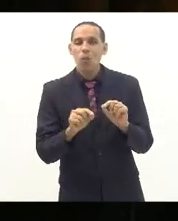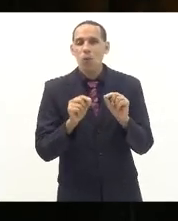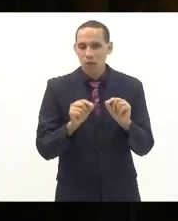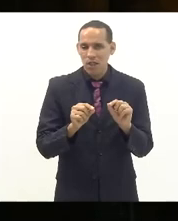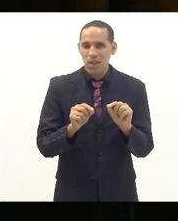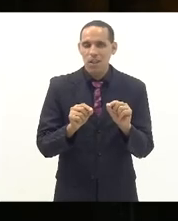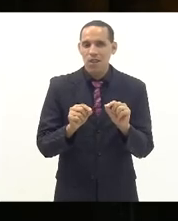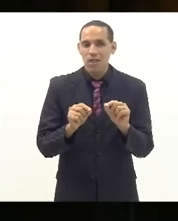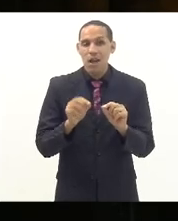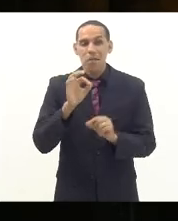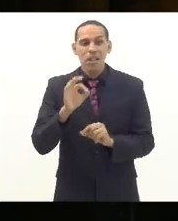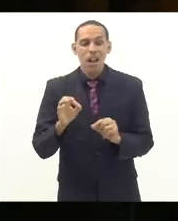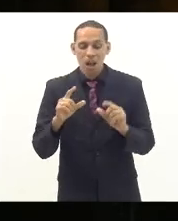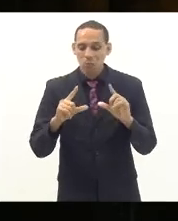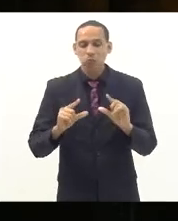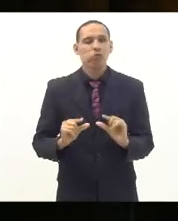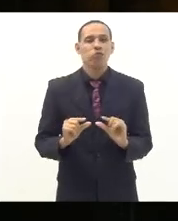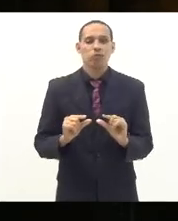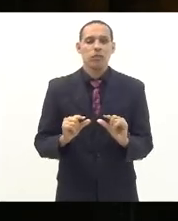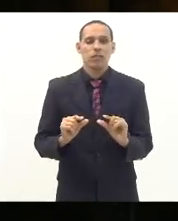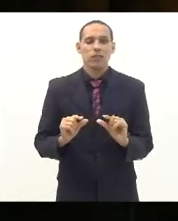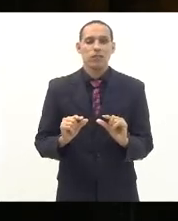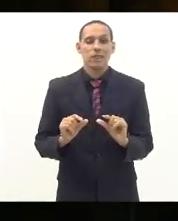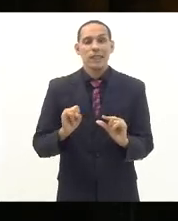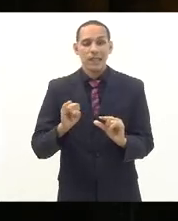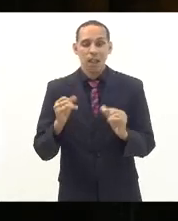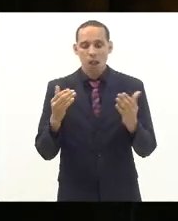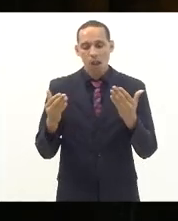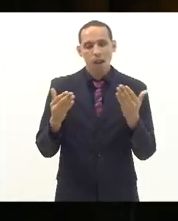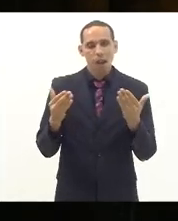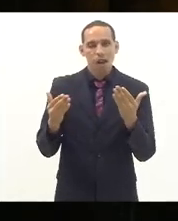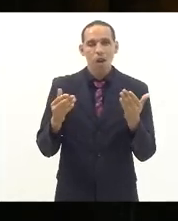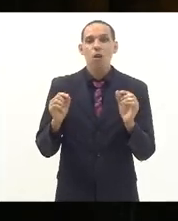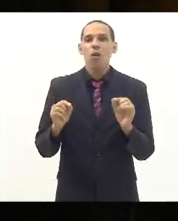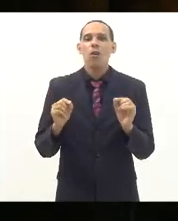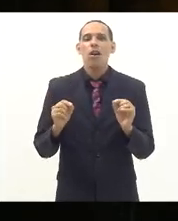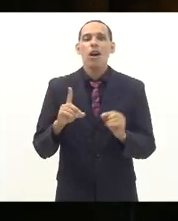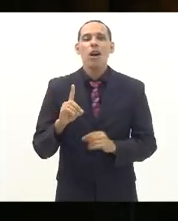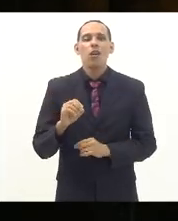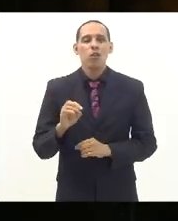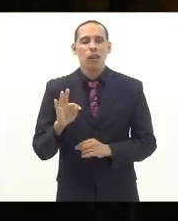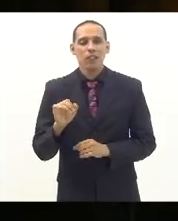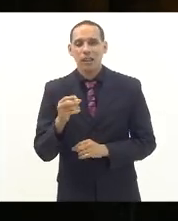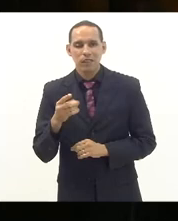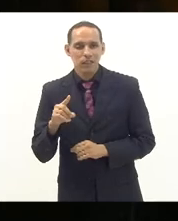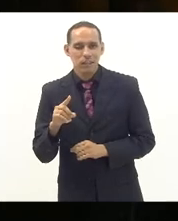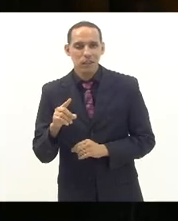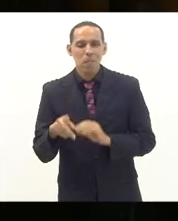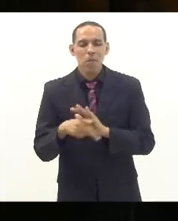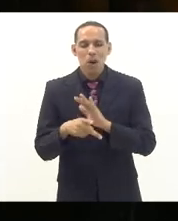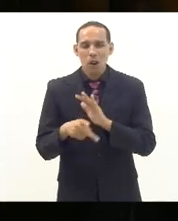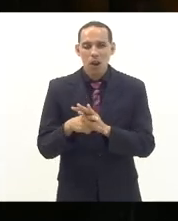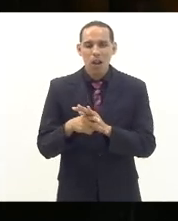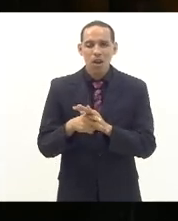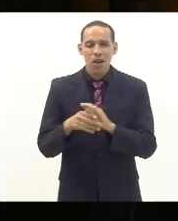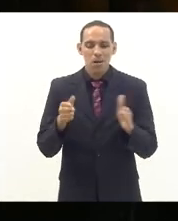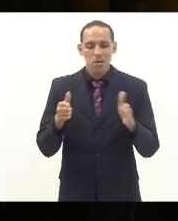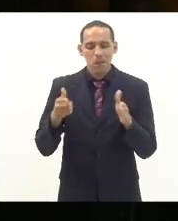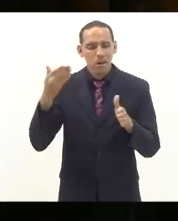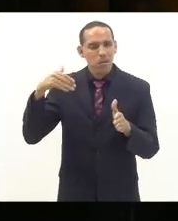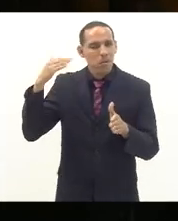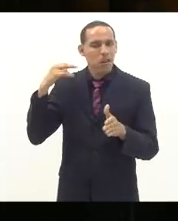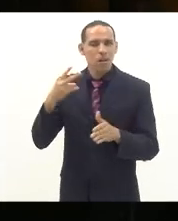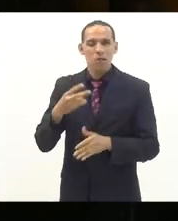baixo percentual comparado a dotação prevista lá atrás em